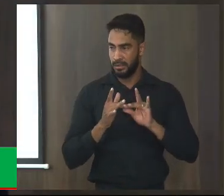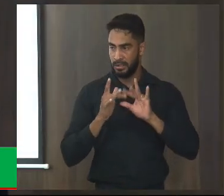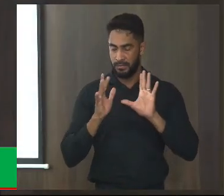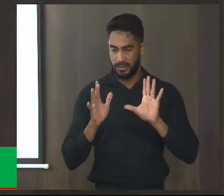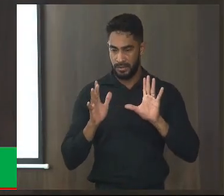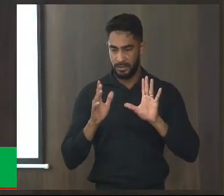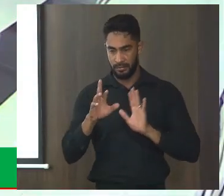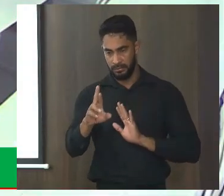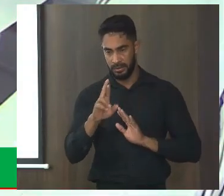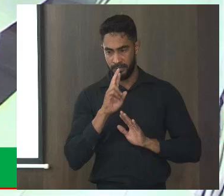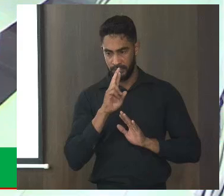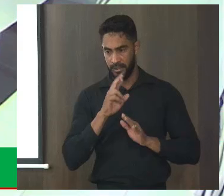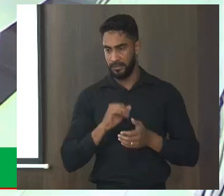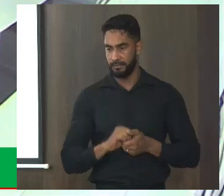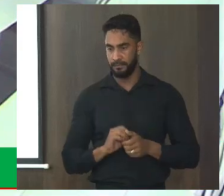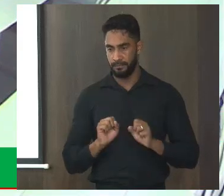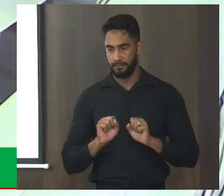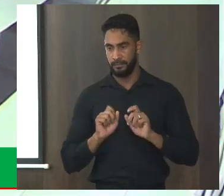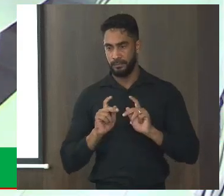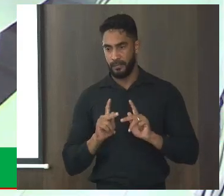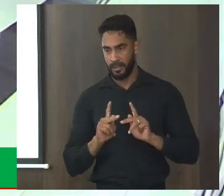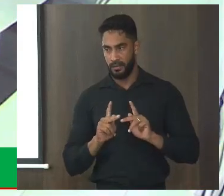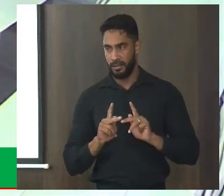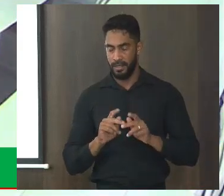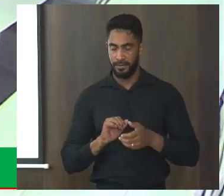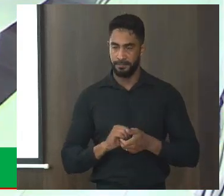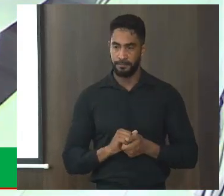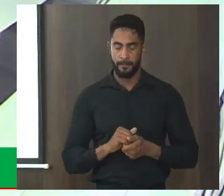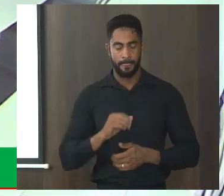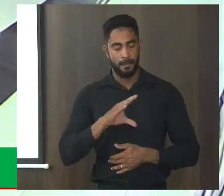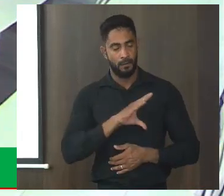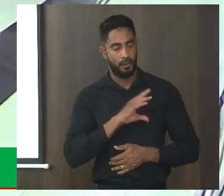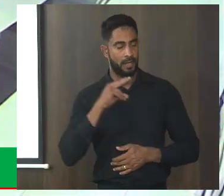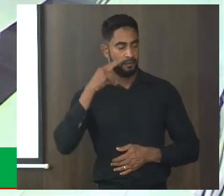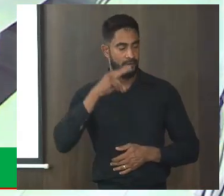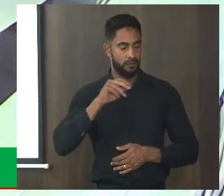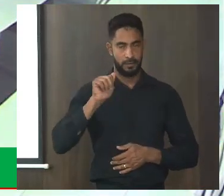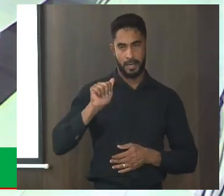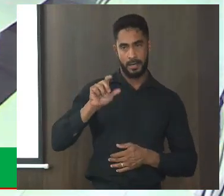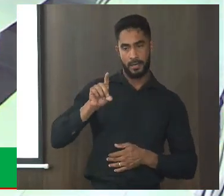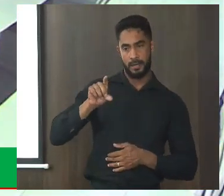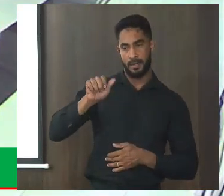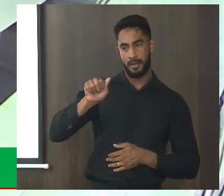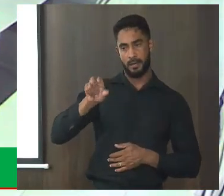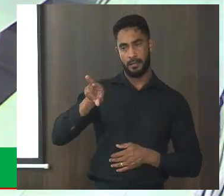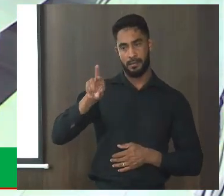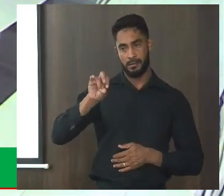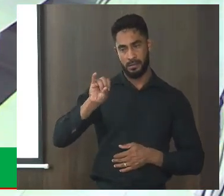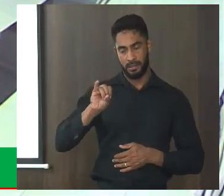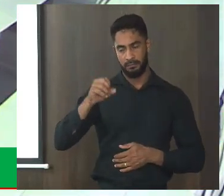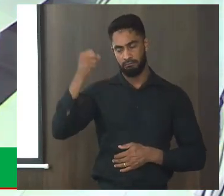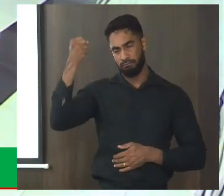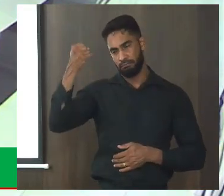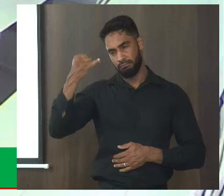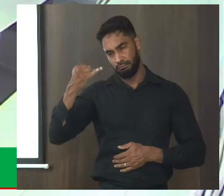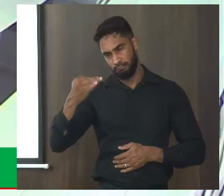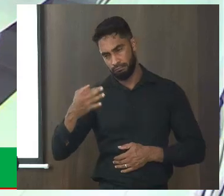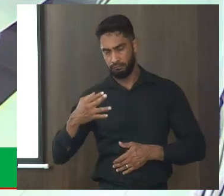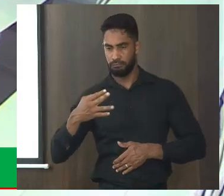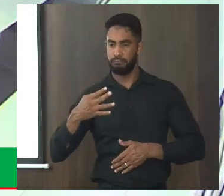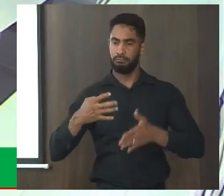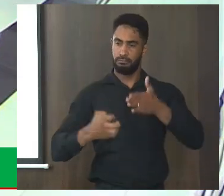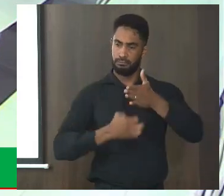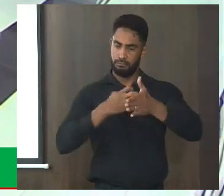responder. Ok, vimos aí as palavras do colega vereador Adauri, que explanou sobre a mineradora de